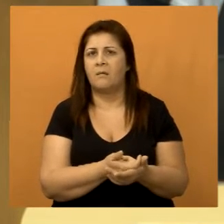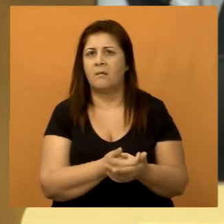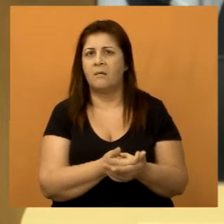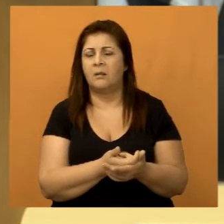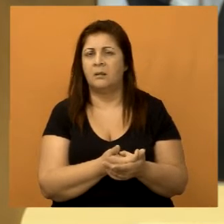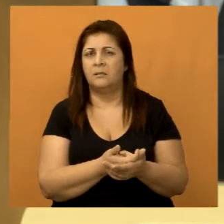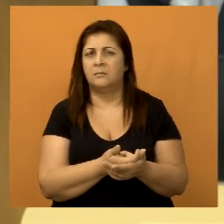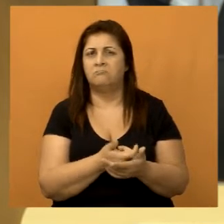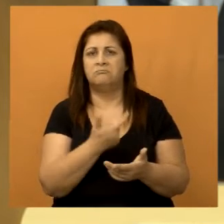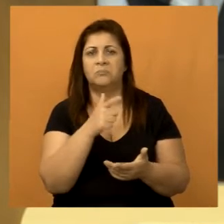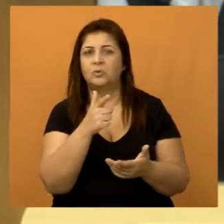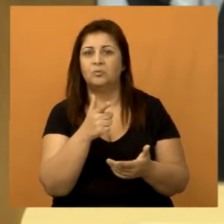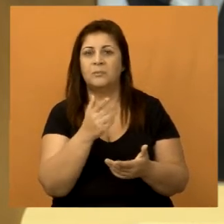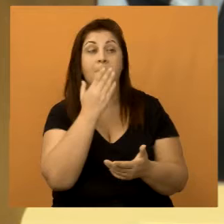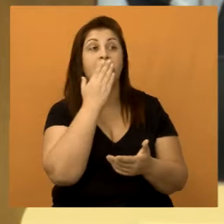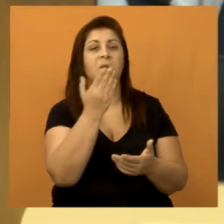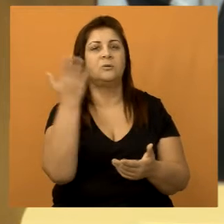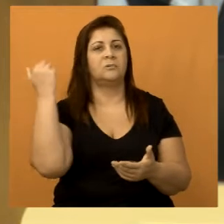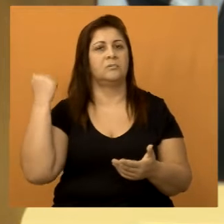dispensa de licitação,